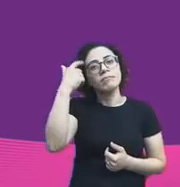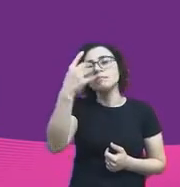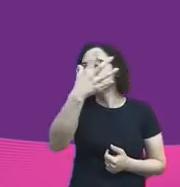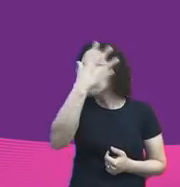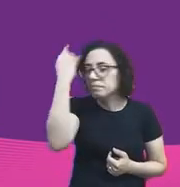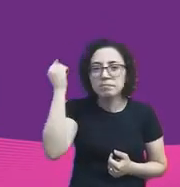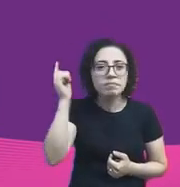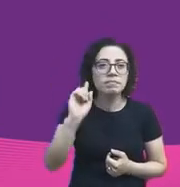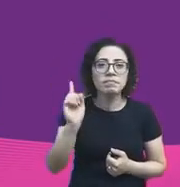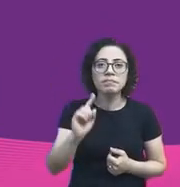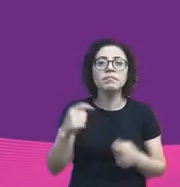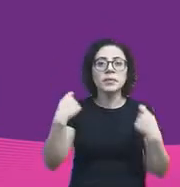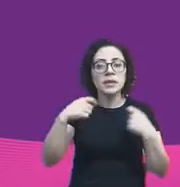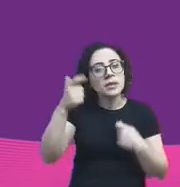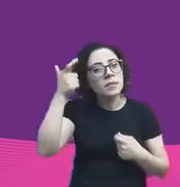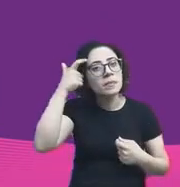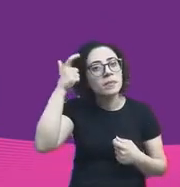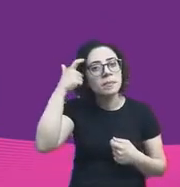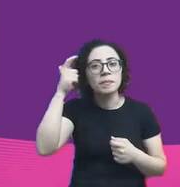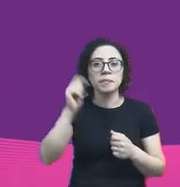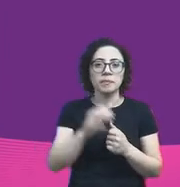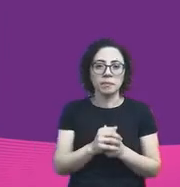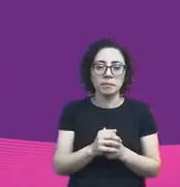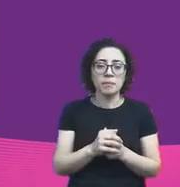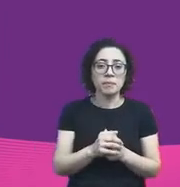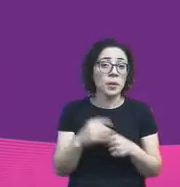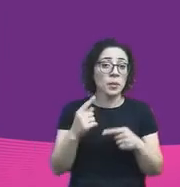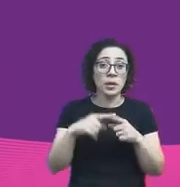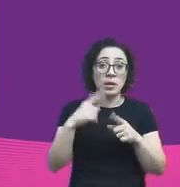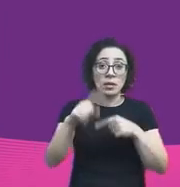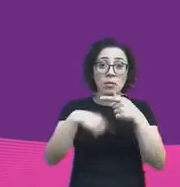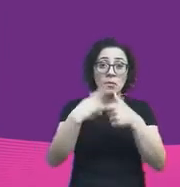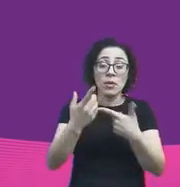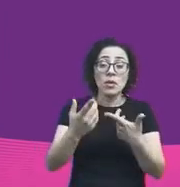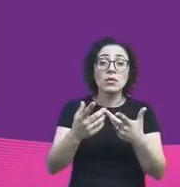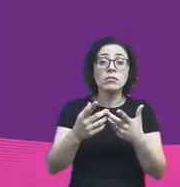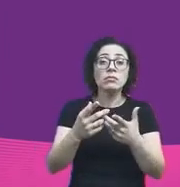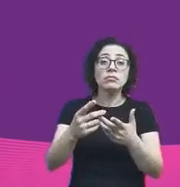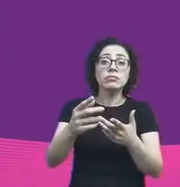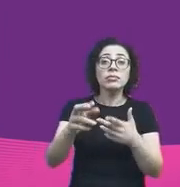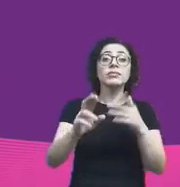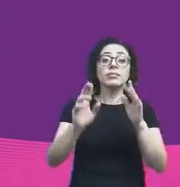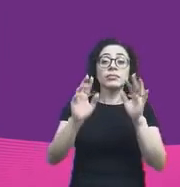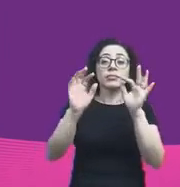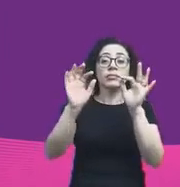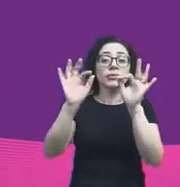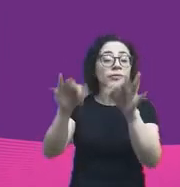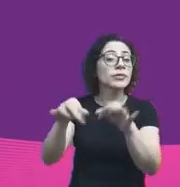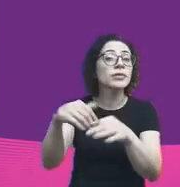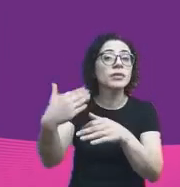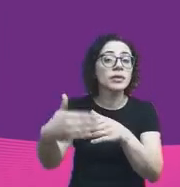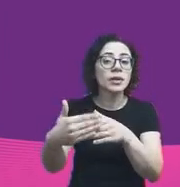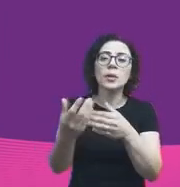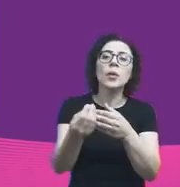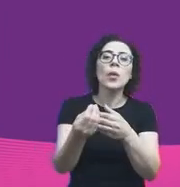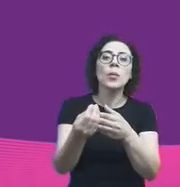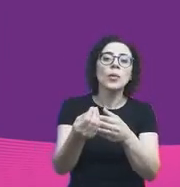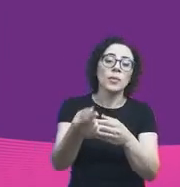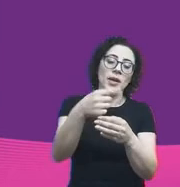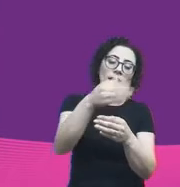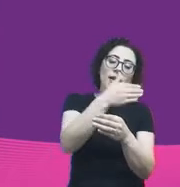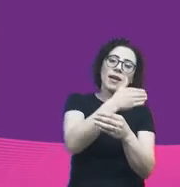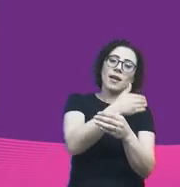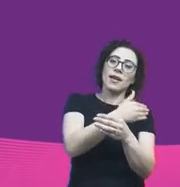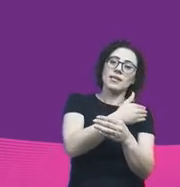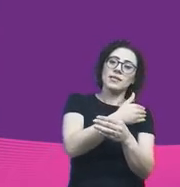Berwick, que o sistema, os resultados são decorrentes do desenho do sistema que a gente adota. Então, se nós estamos onde